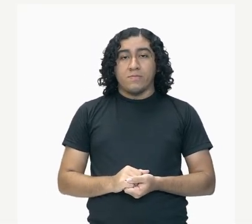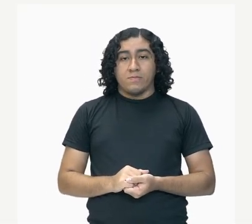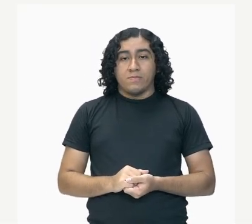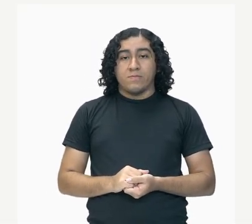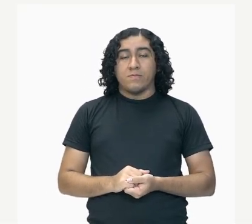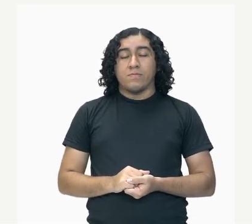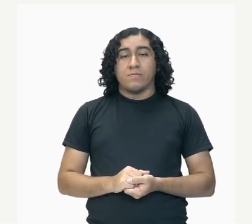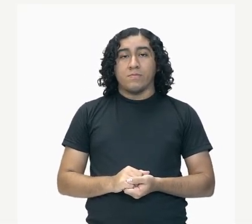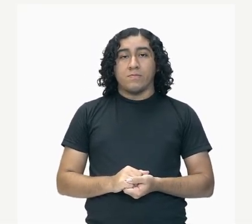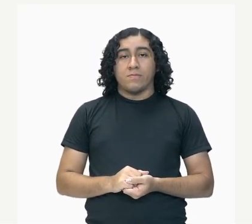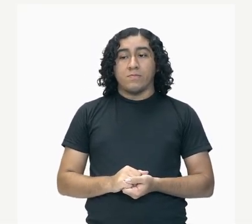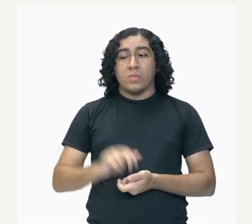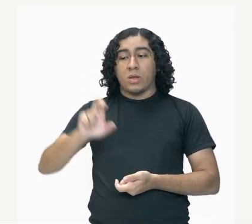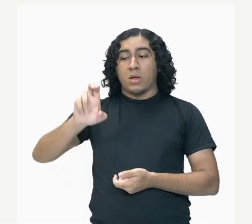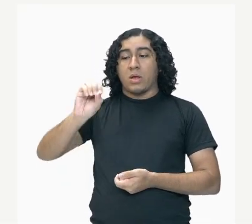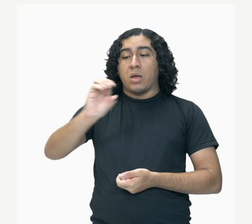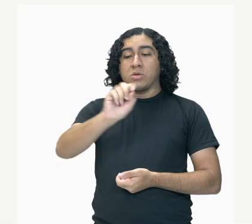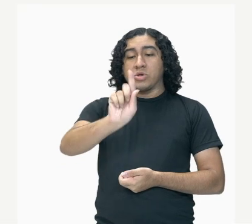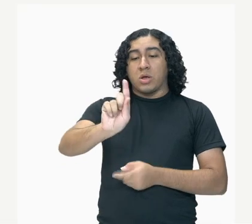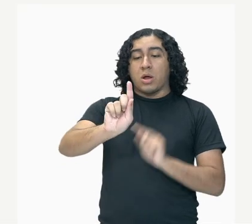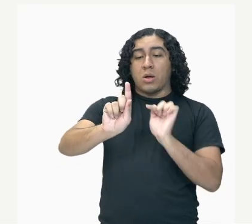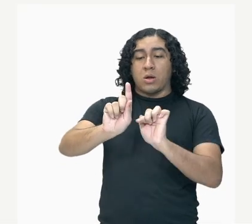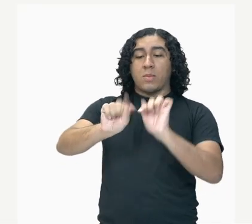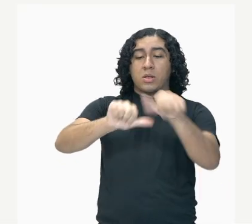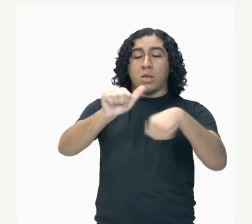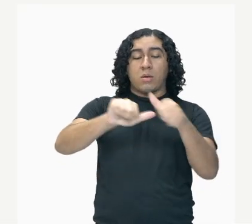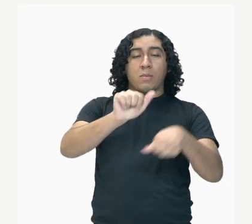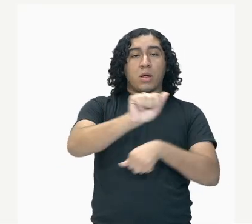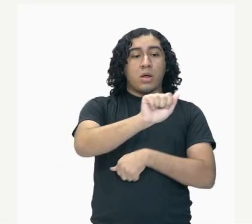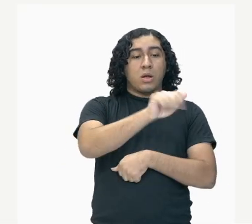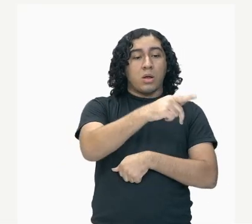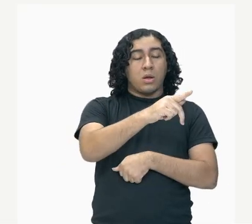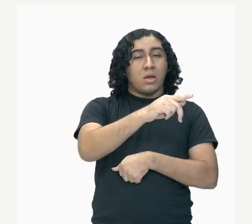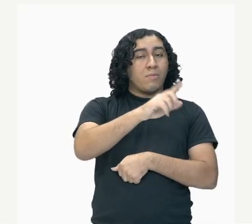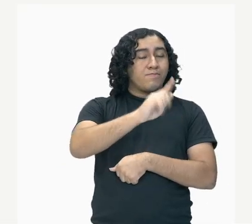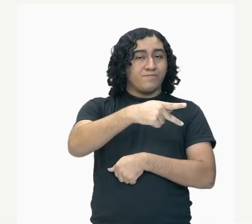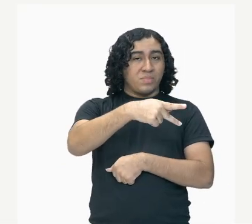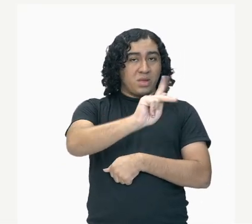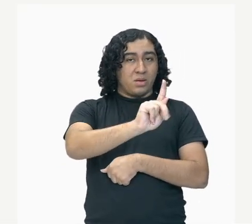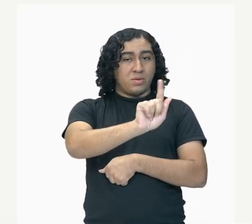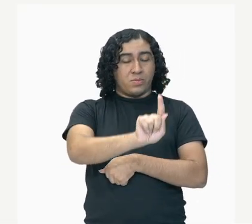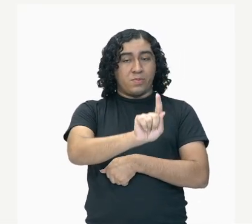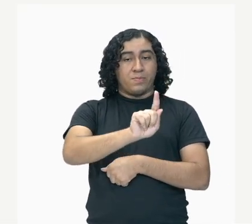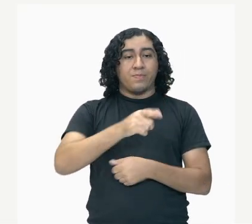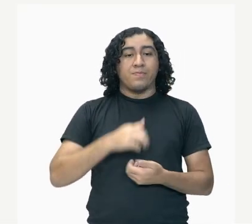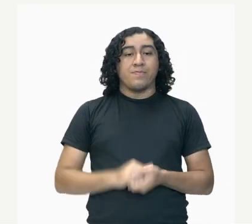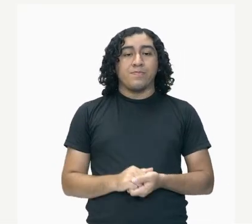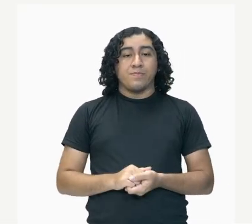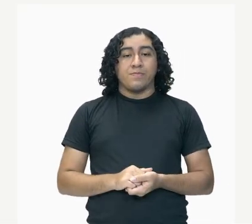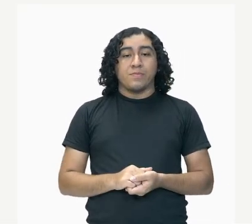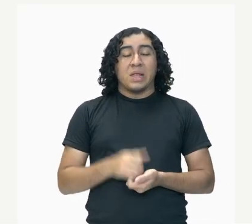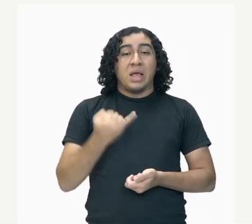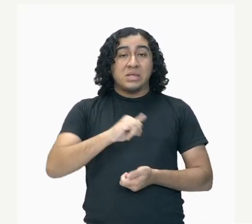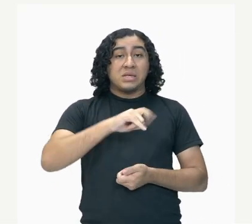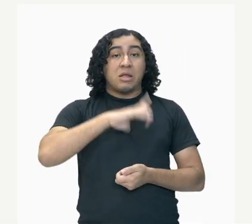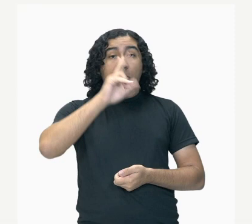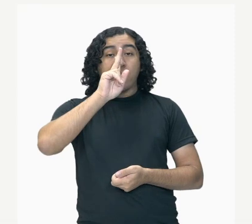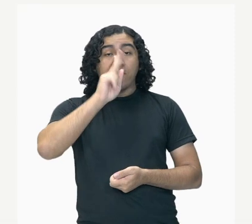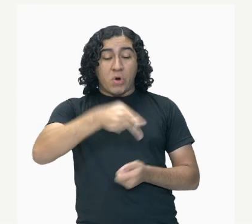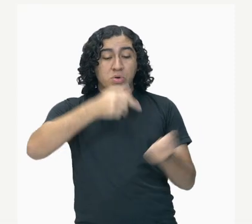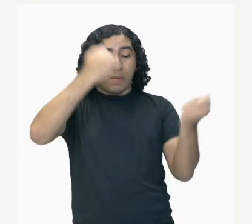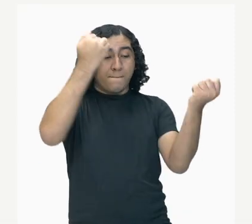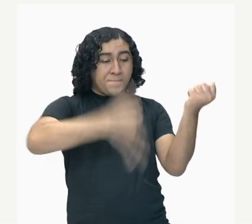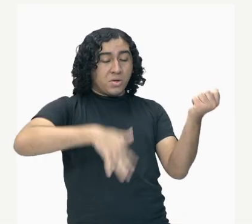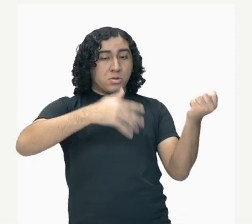que transformar isso aí em kilogram quando submetida a uma tensão de 2000